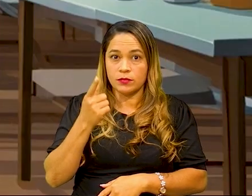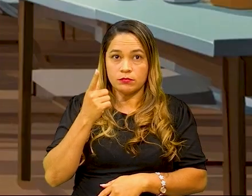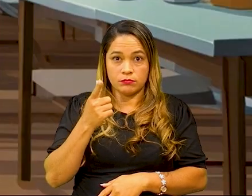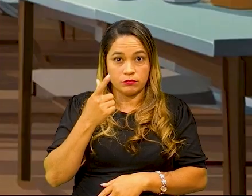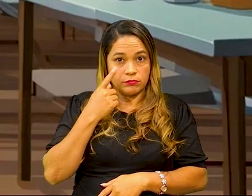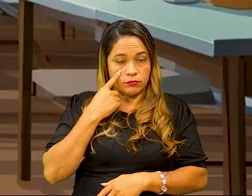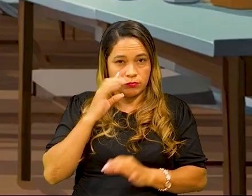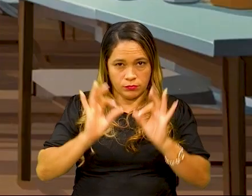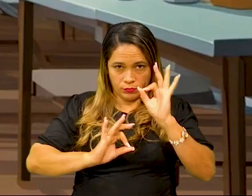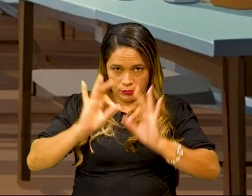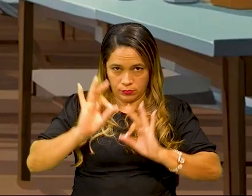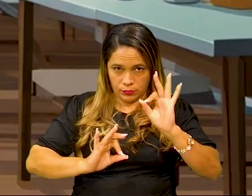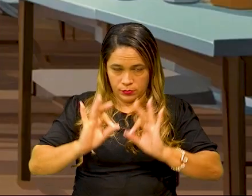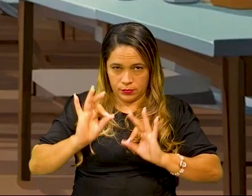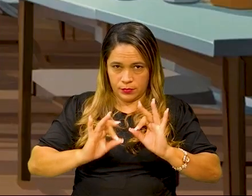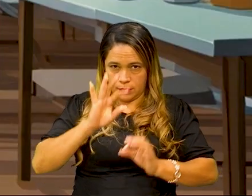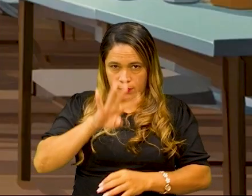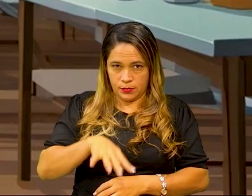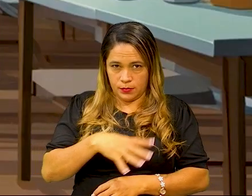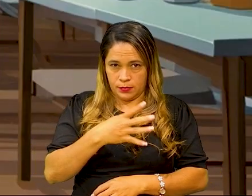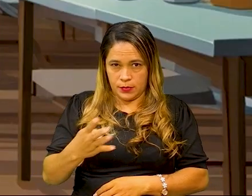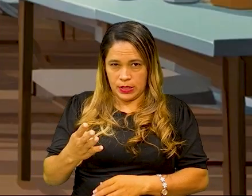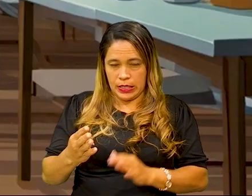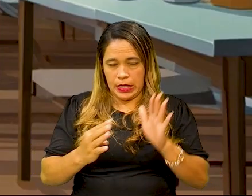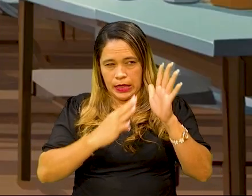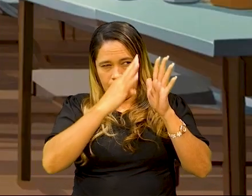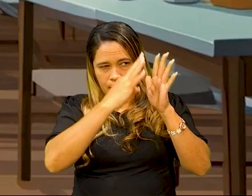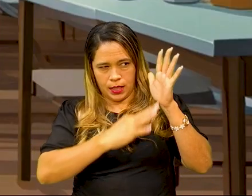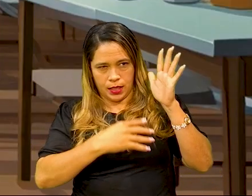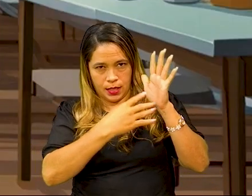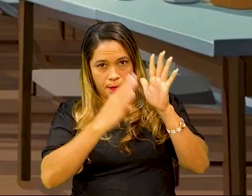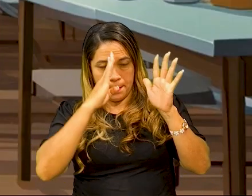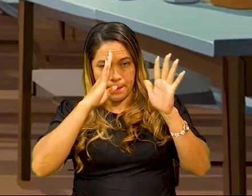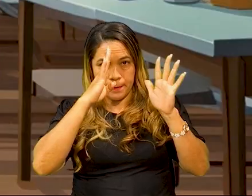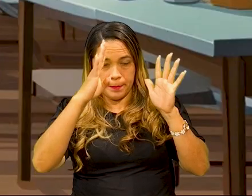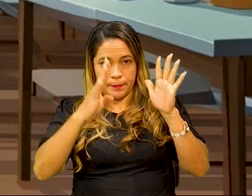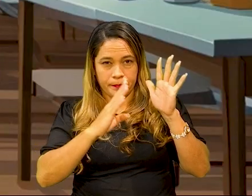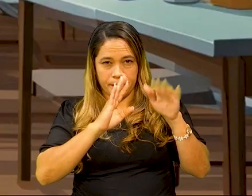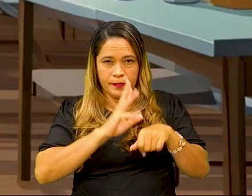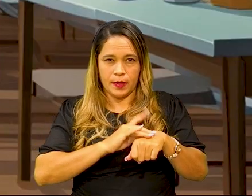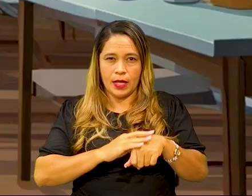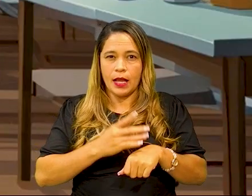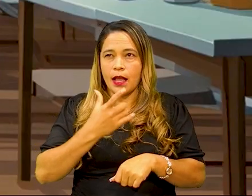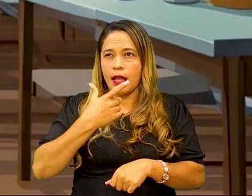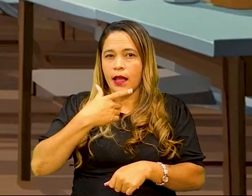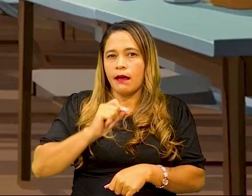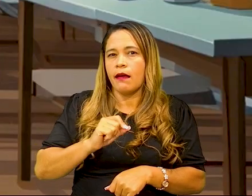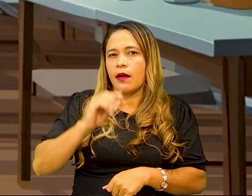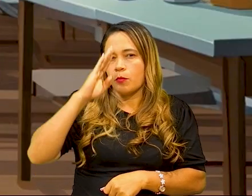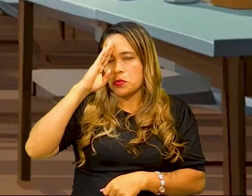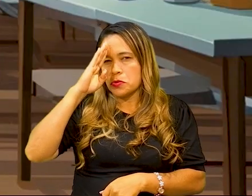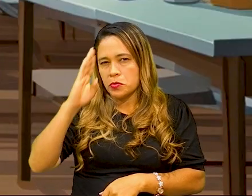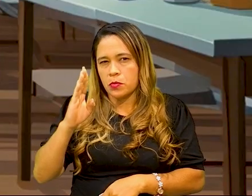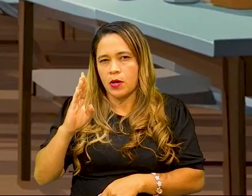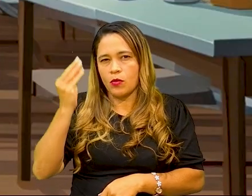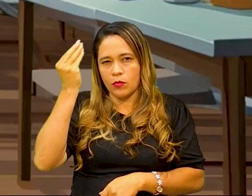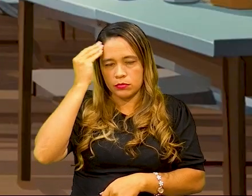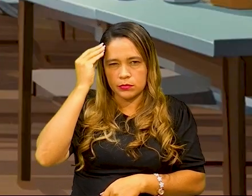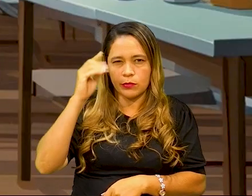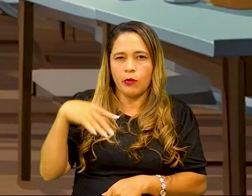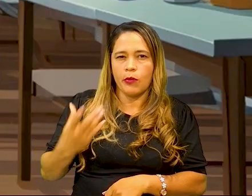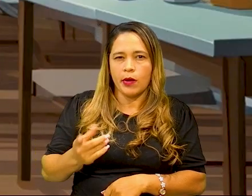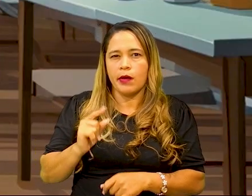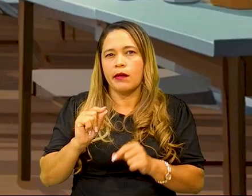organização desse quadrinho, onde eu vou colocar para você uma listagem das principais doenças, quem é o agente causador, quais são os sintomas, como é que é